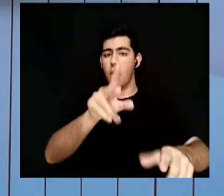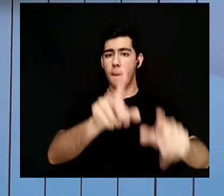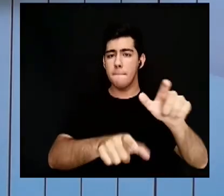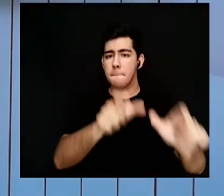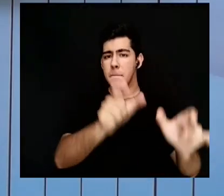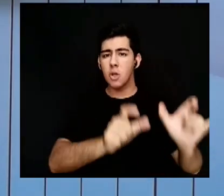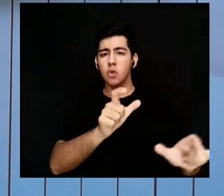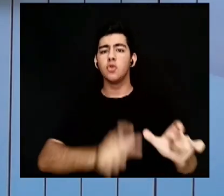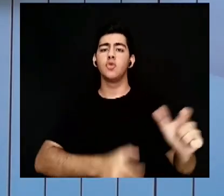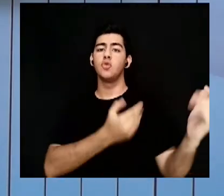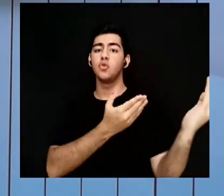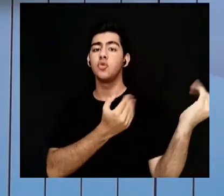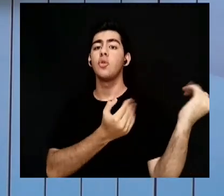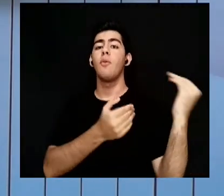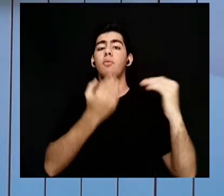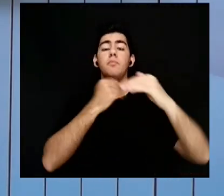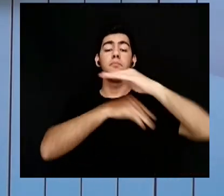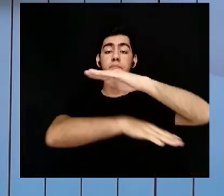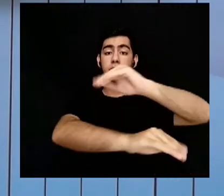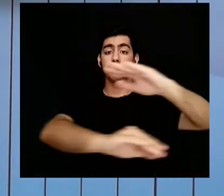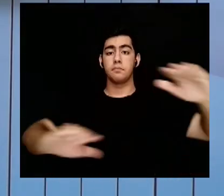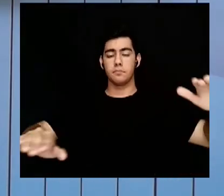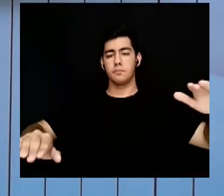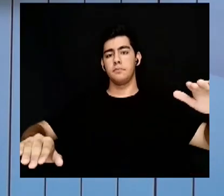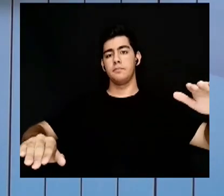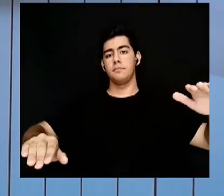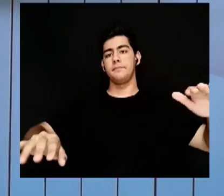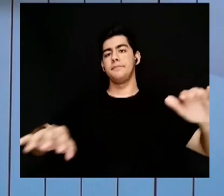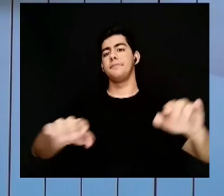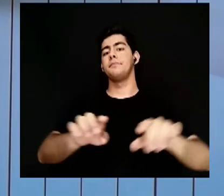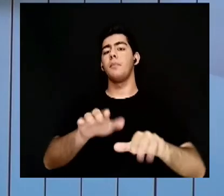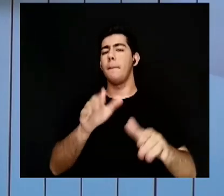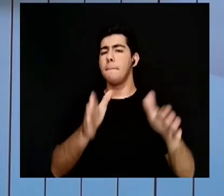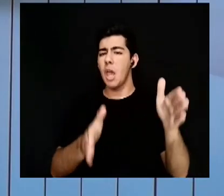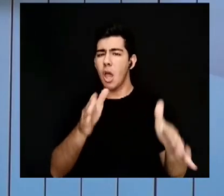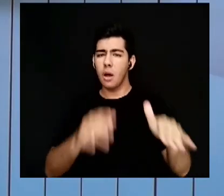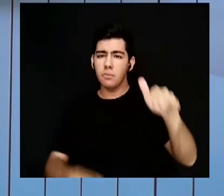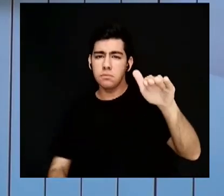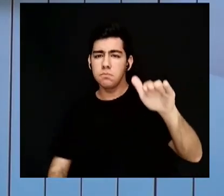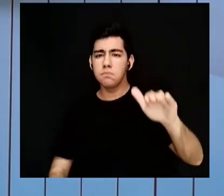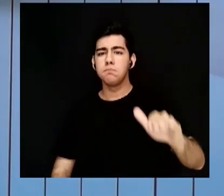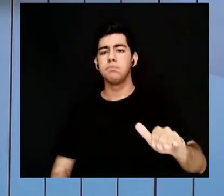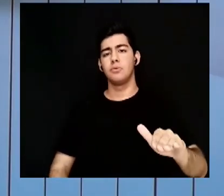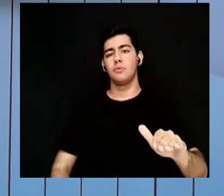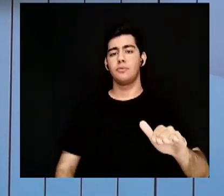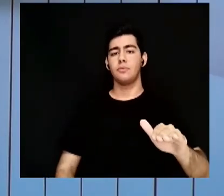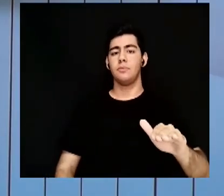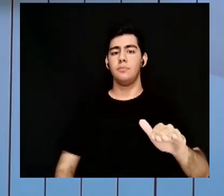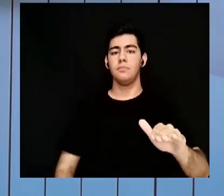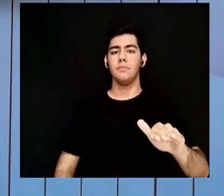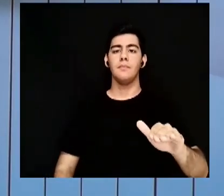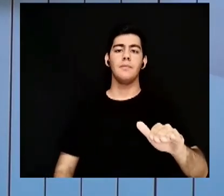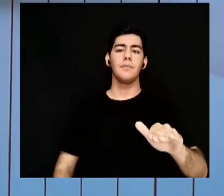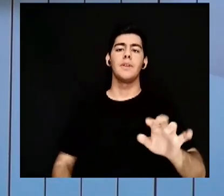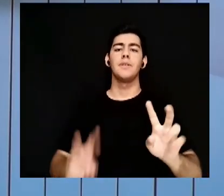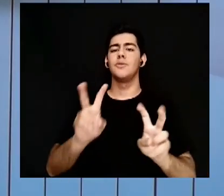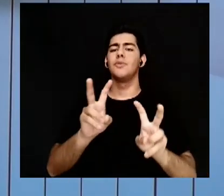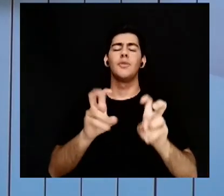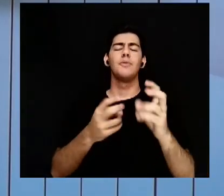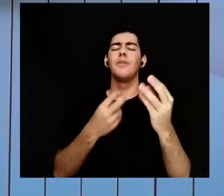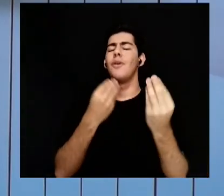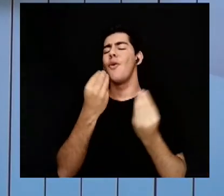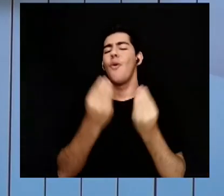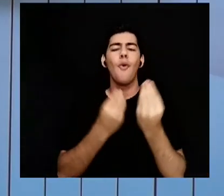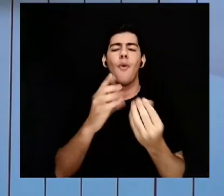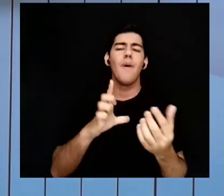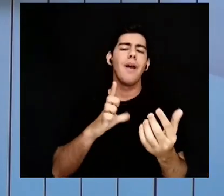adolescentes, a gente volta lá para a infância sobre a relação dessa criança com a comida, né, doutora? Qual que é a importância